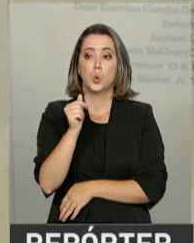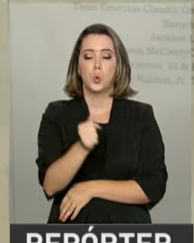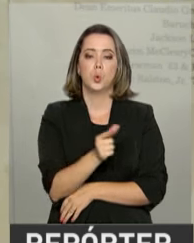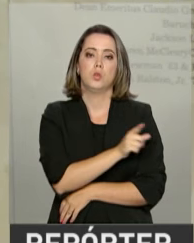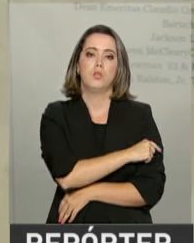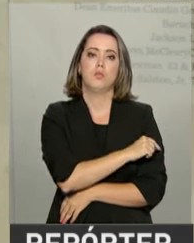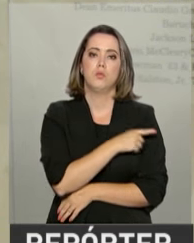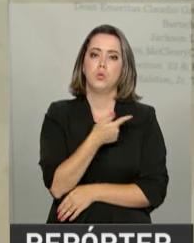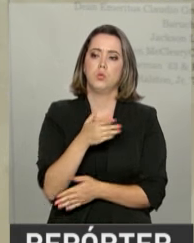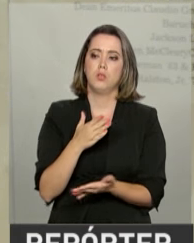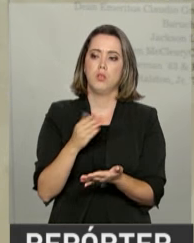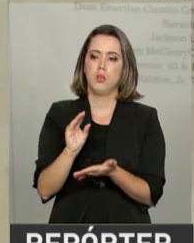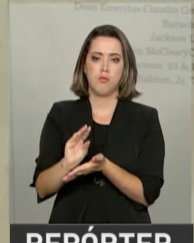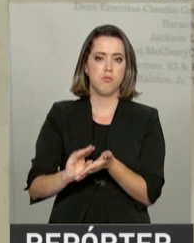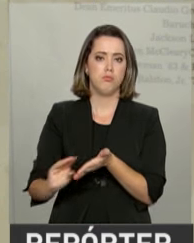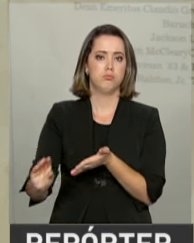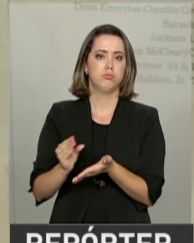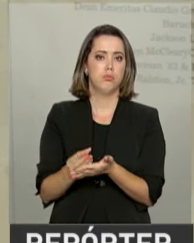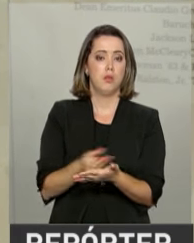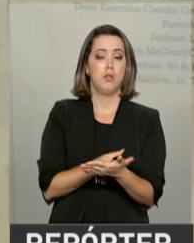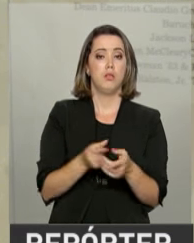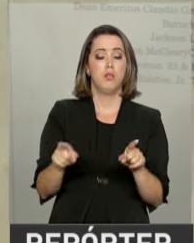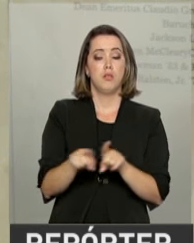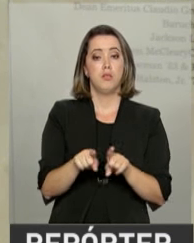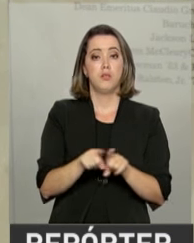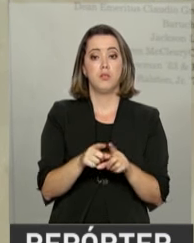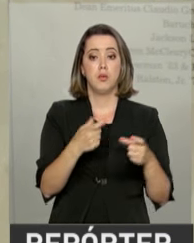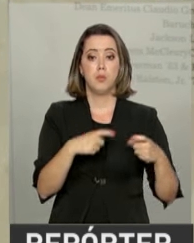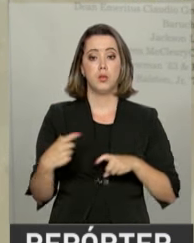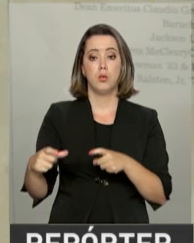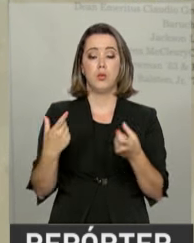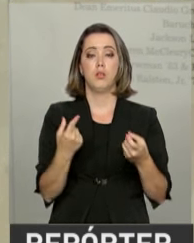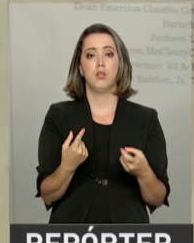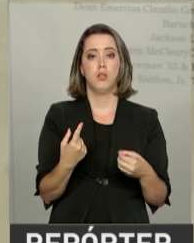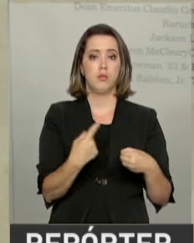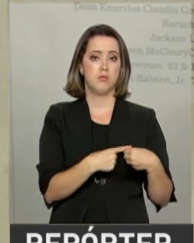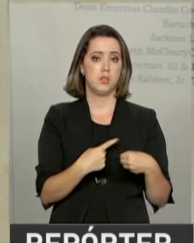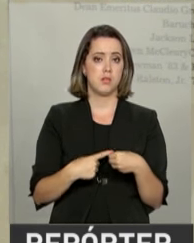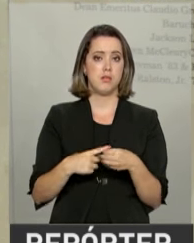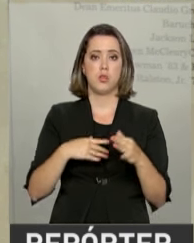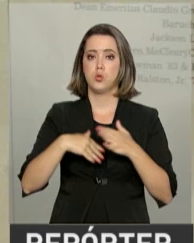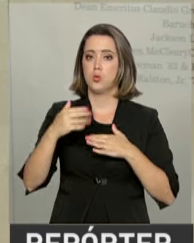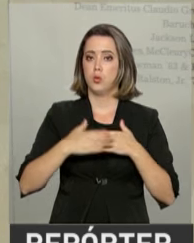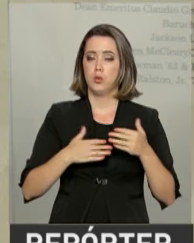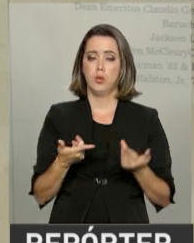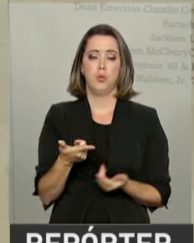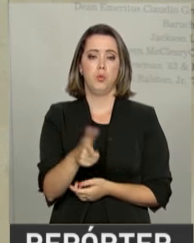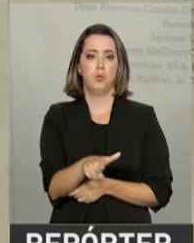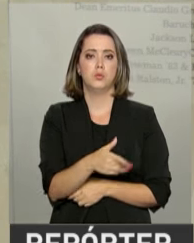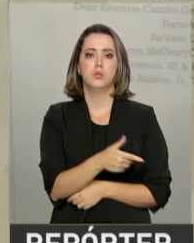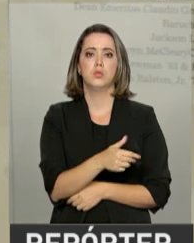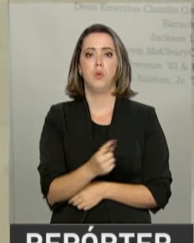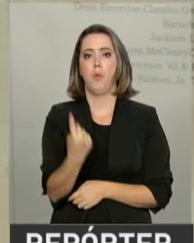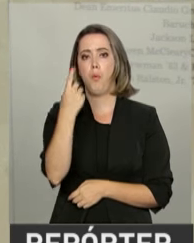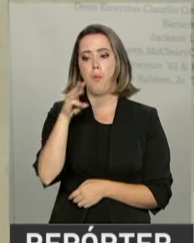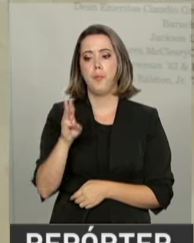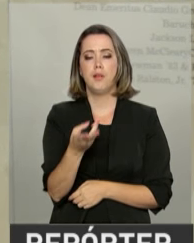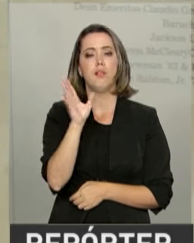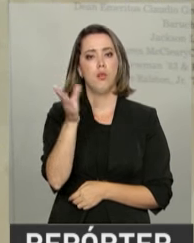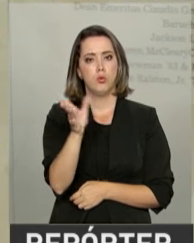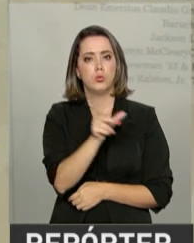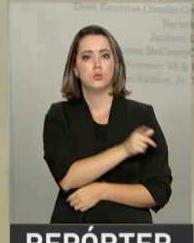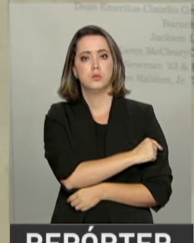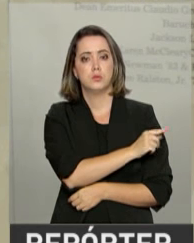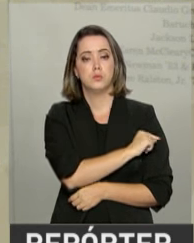sem fracionamento, nas áreas de recomendação e também nas áreas onde não há recomendação, como Rio de Janeiro, por exemplo, onde 1 milhão de pessoas já se